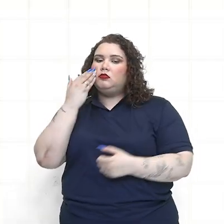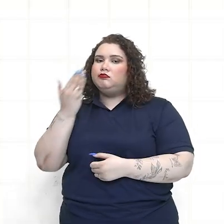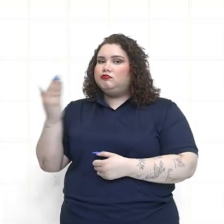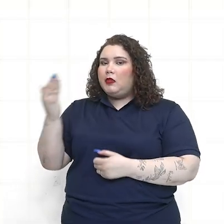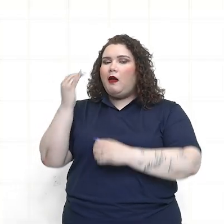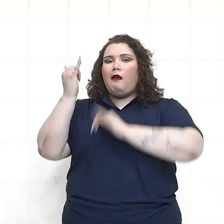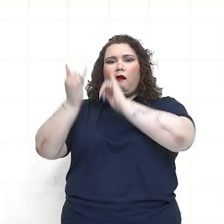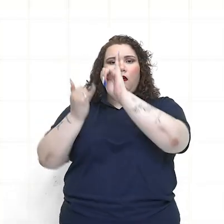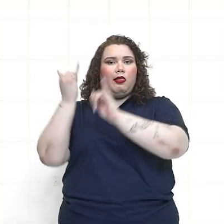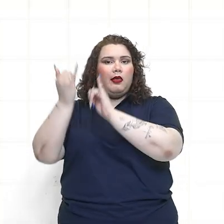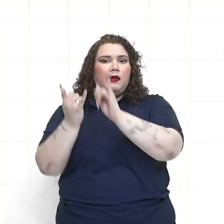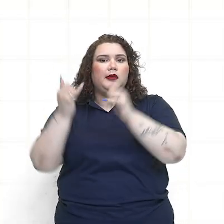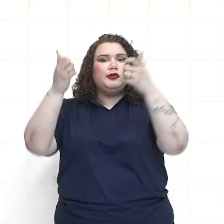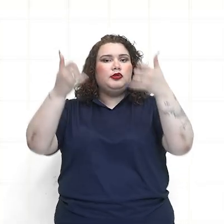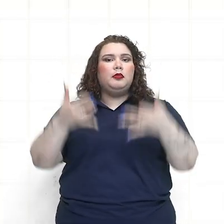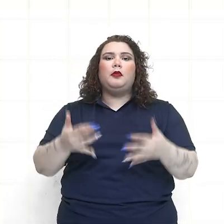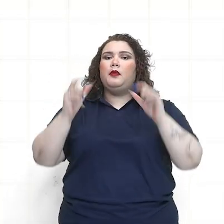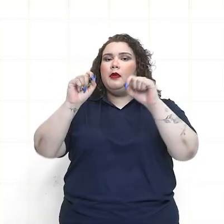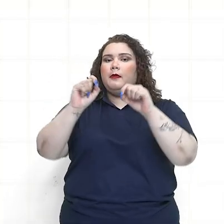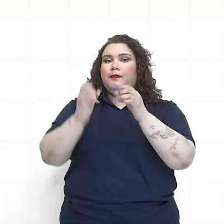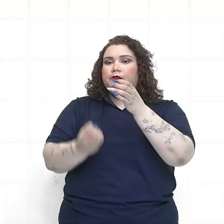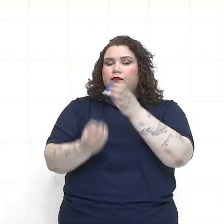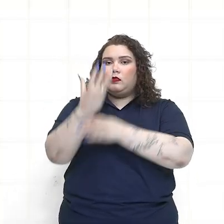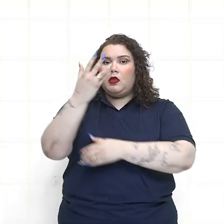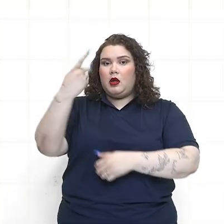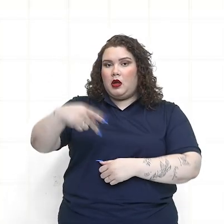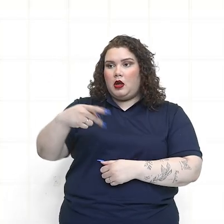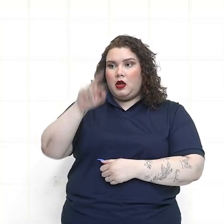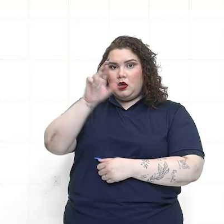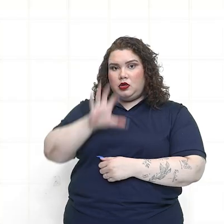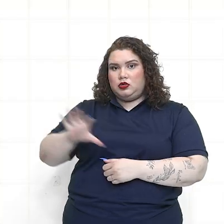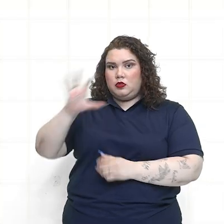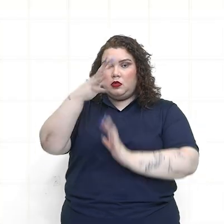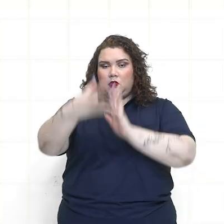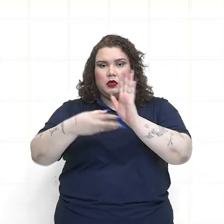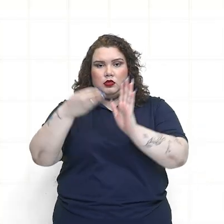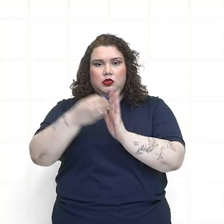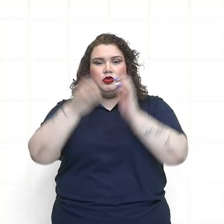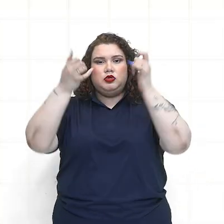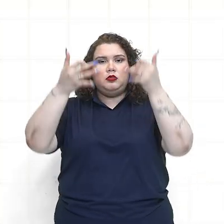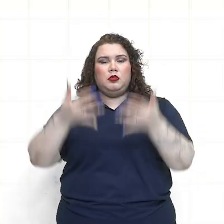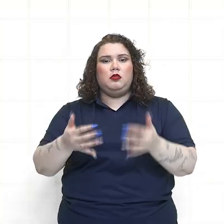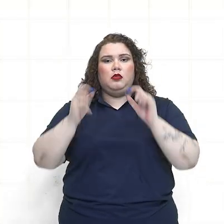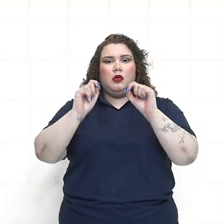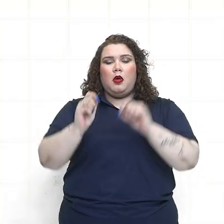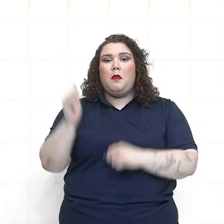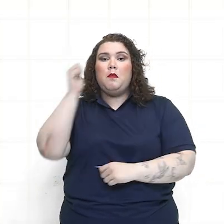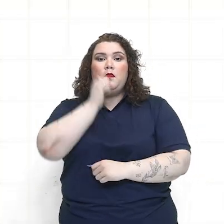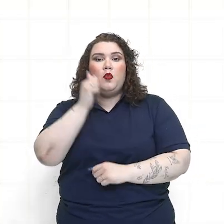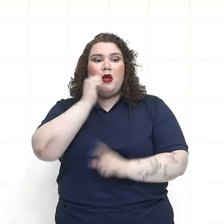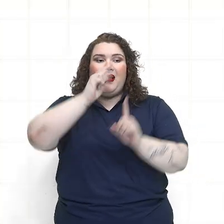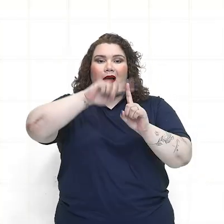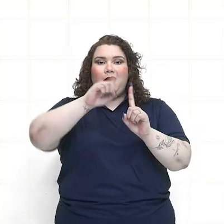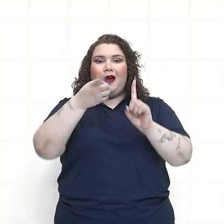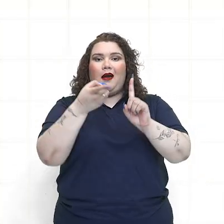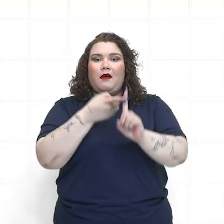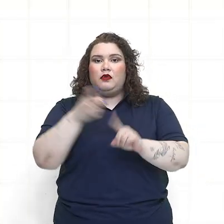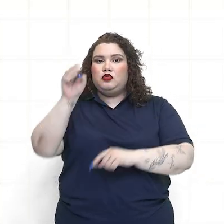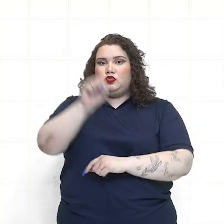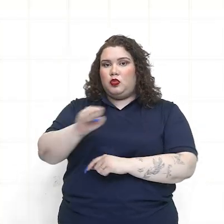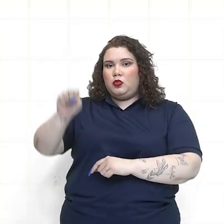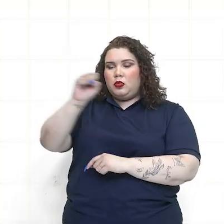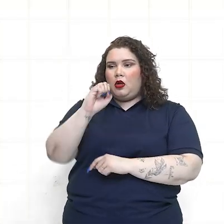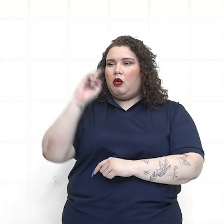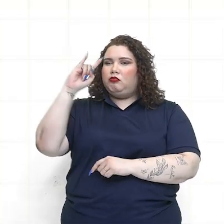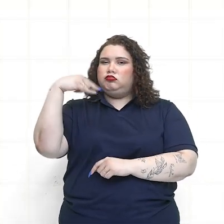lenda que diz que tem origem, então, na nossa região. Ela explica as gestações das moças solteiras que são seduzidas